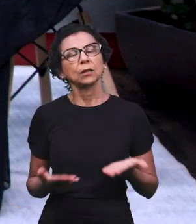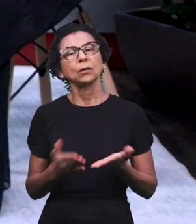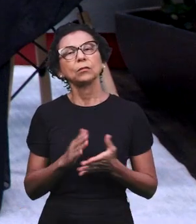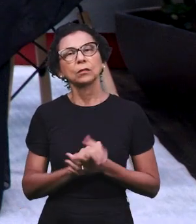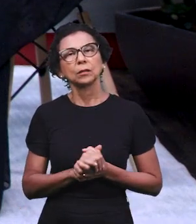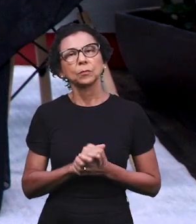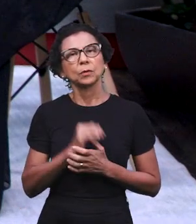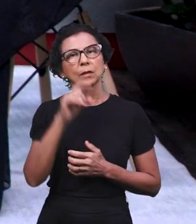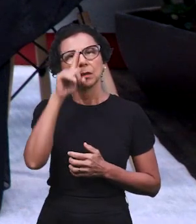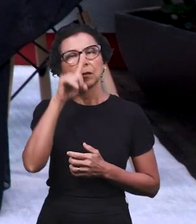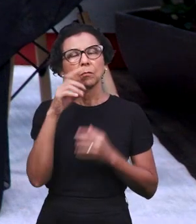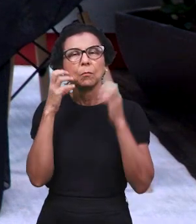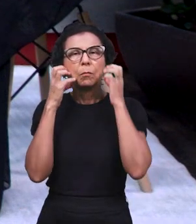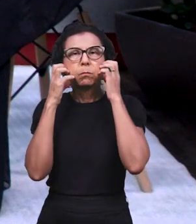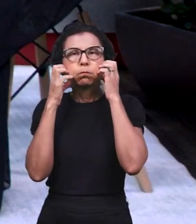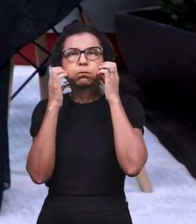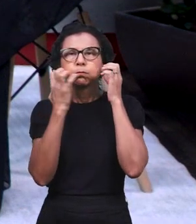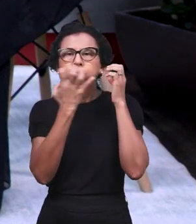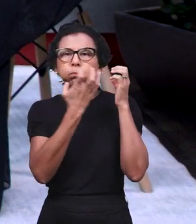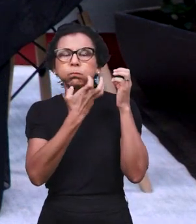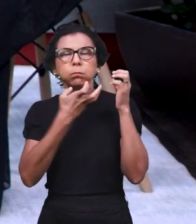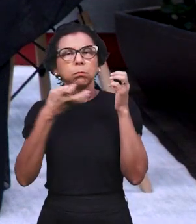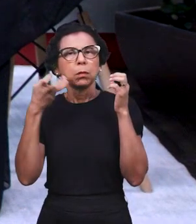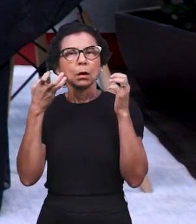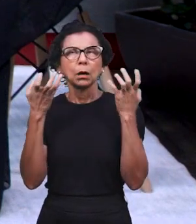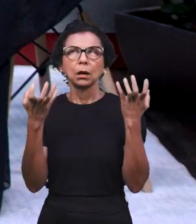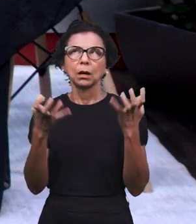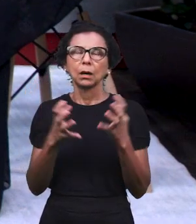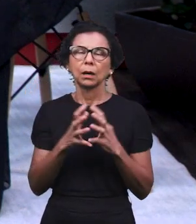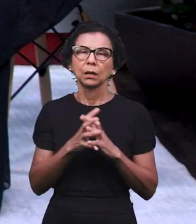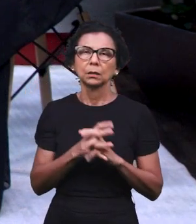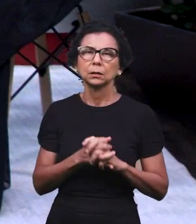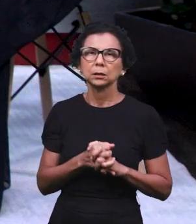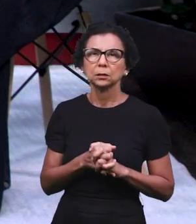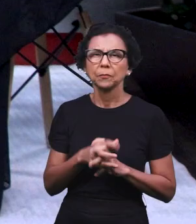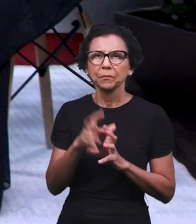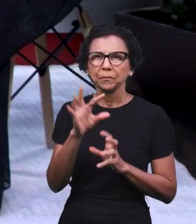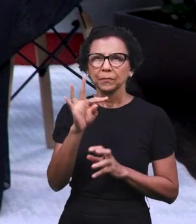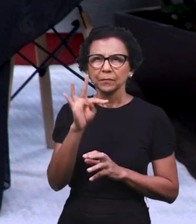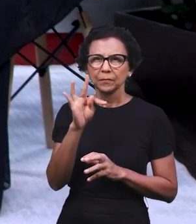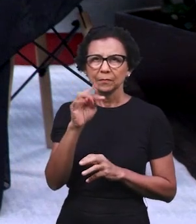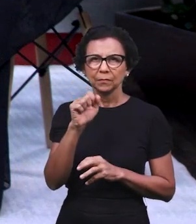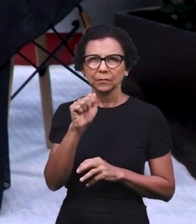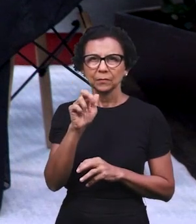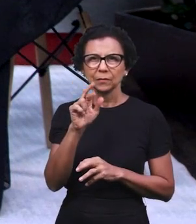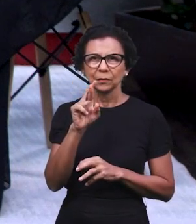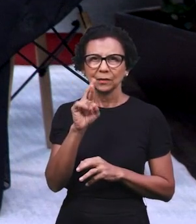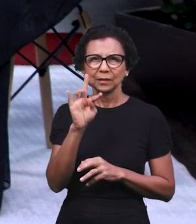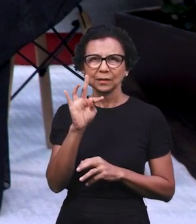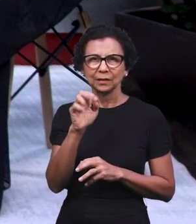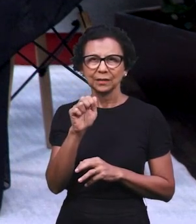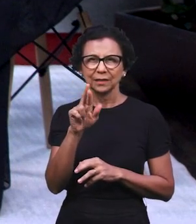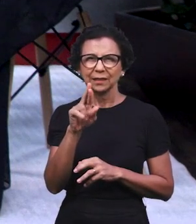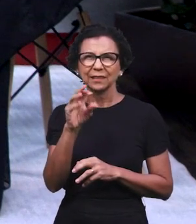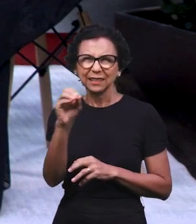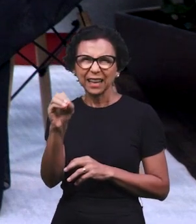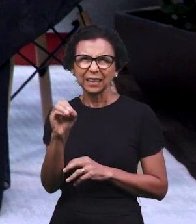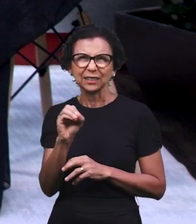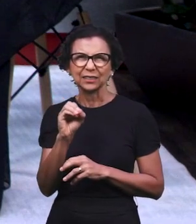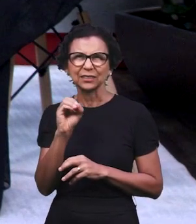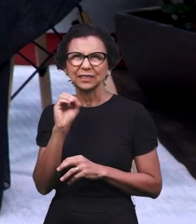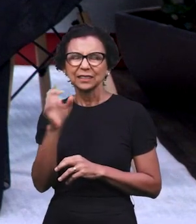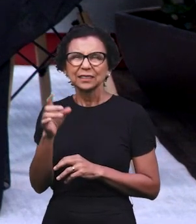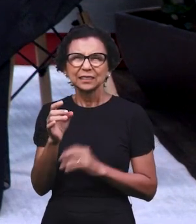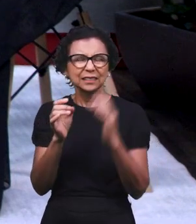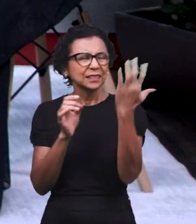generalizado, é na boca inteira. Então, um tártaro, ele começa pequenininho, né? Às vezes, sabe aquela massinha que você consegue tirar ali com o